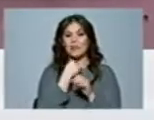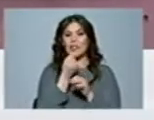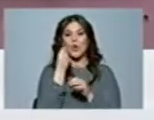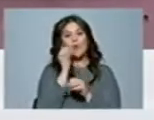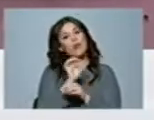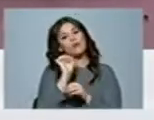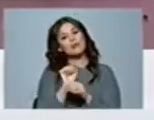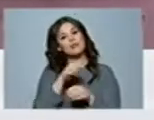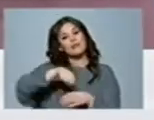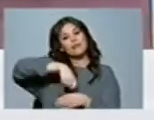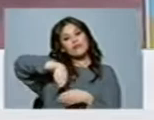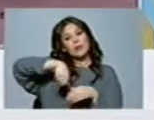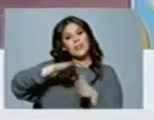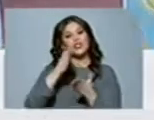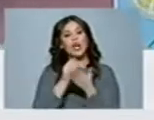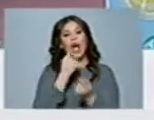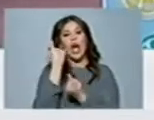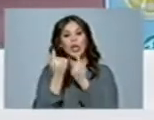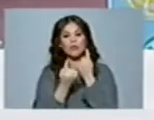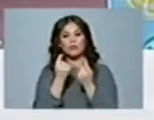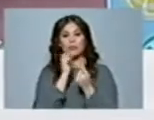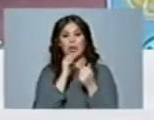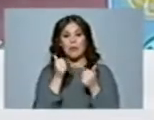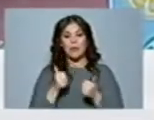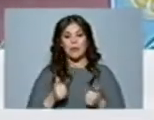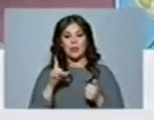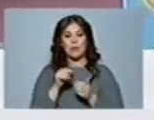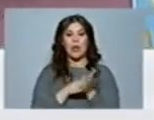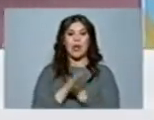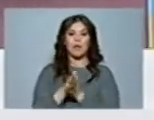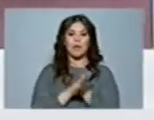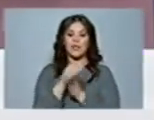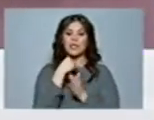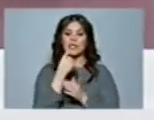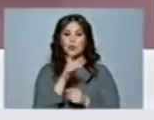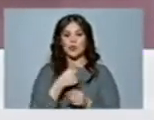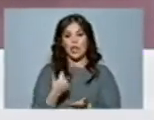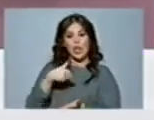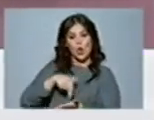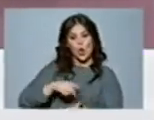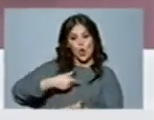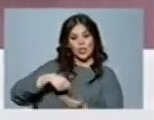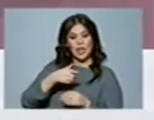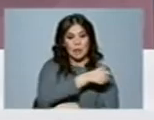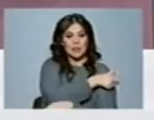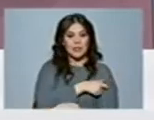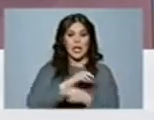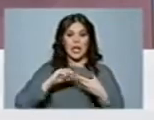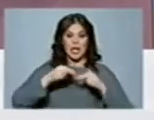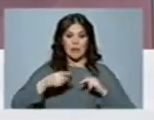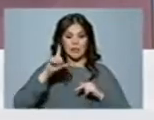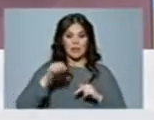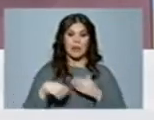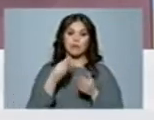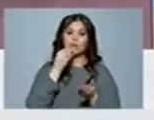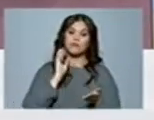depois só alguns aqui o podem produzir. Sim, ainda bem que é assim. Pronto, aproveitando também para dizer que estamos cá em representação da Câmara, representar os